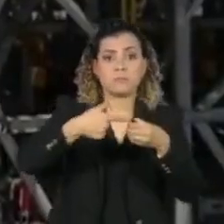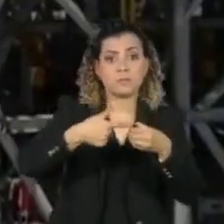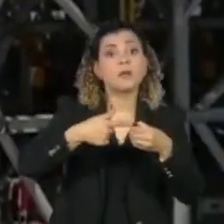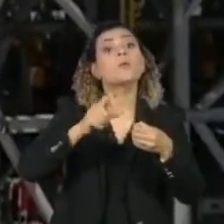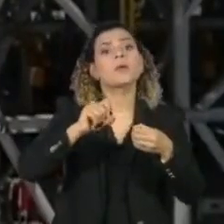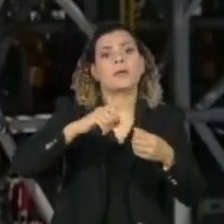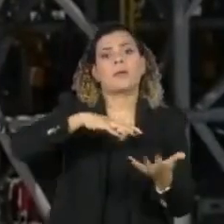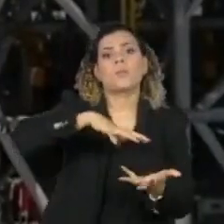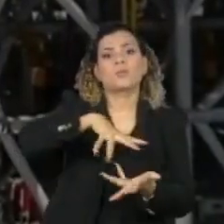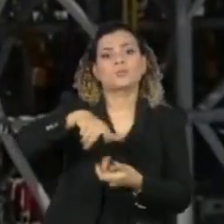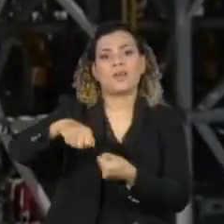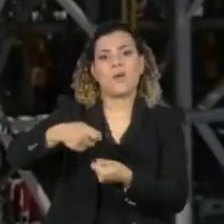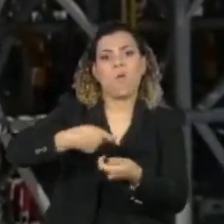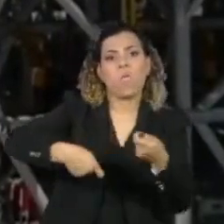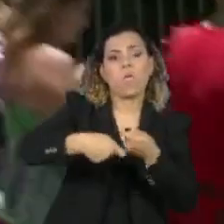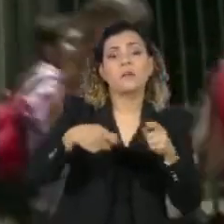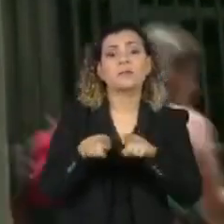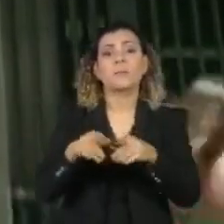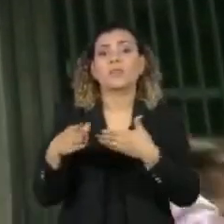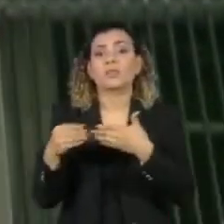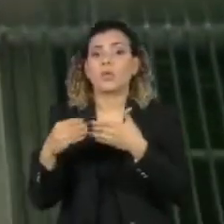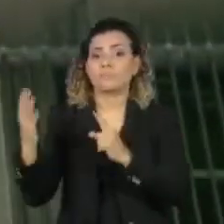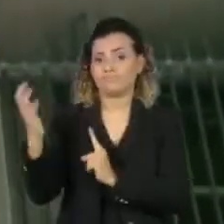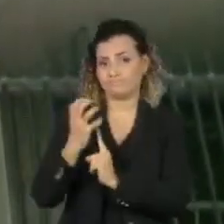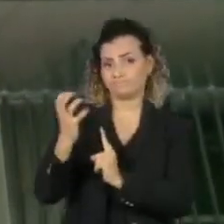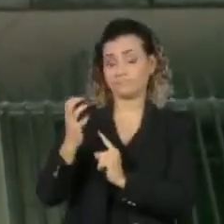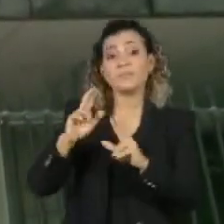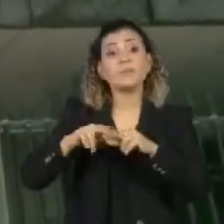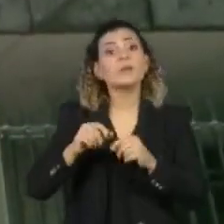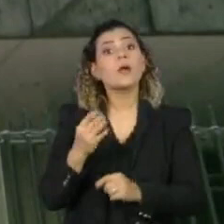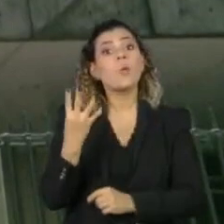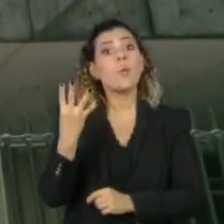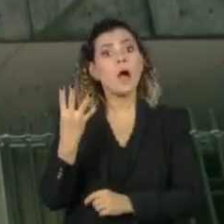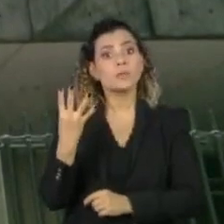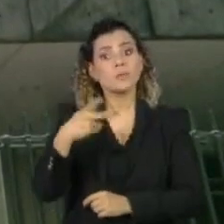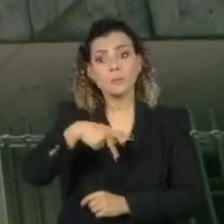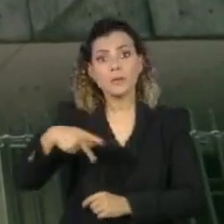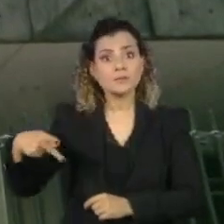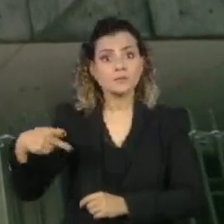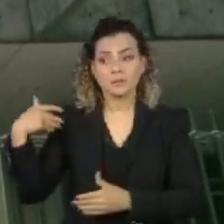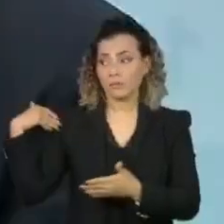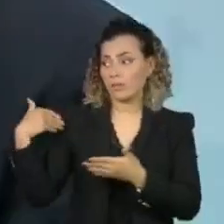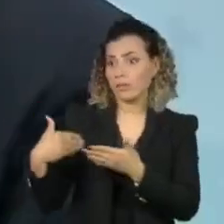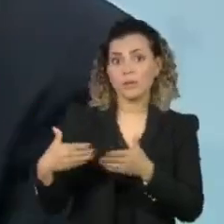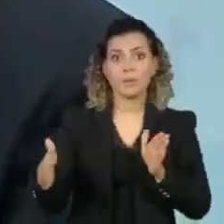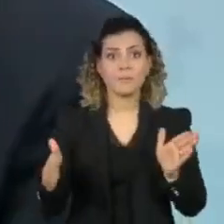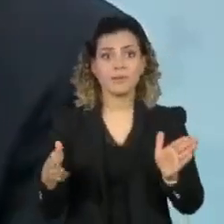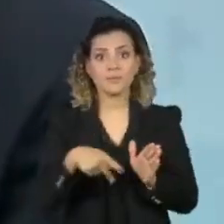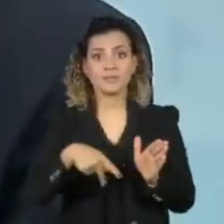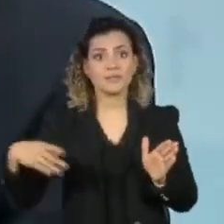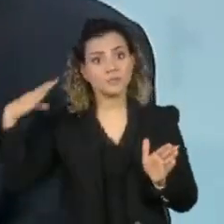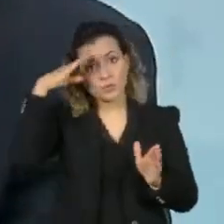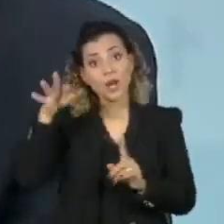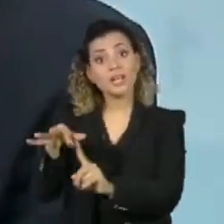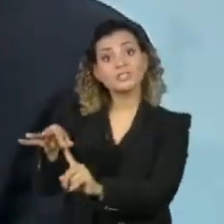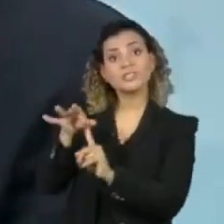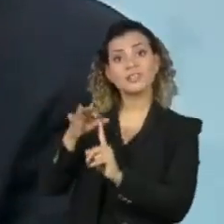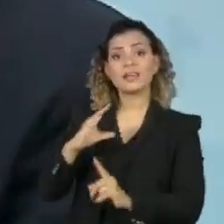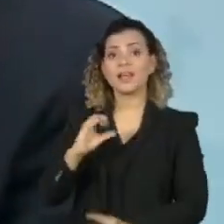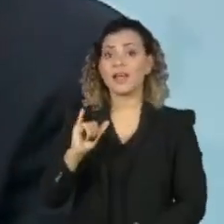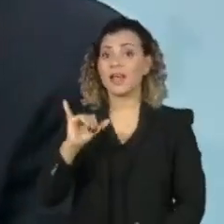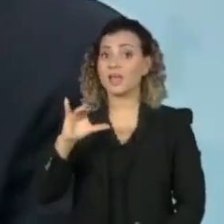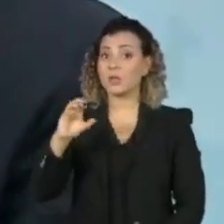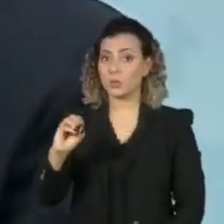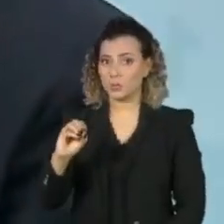internacional e na cotação do dólar para o cargo de quarto presidente da Petrobrás na gestão bolsonaro foi indicado o